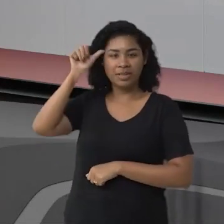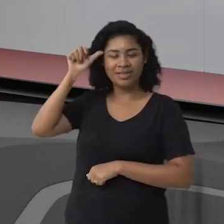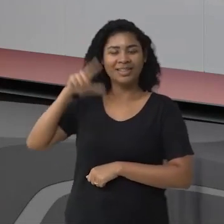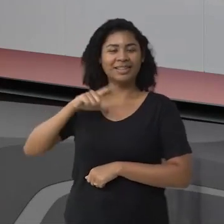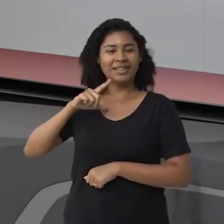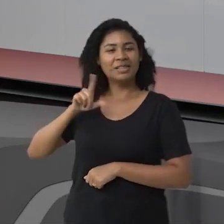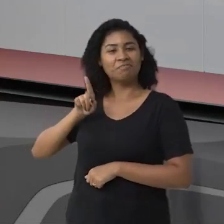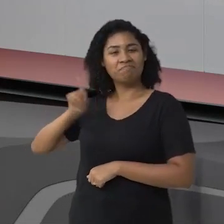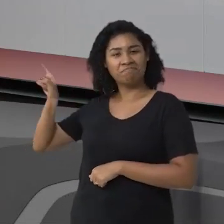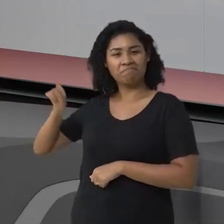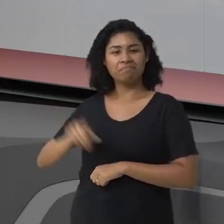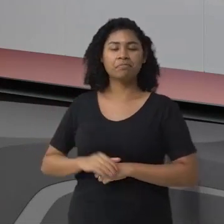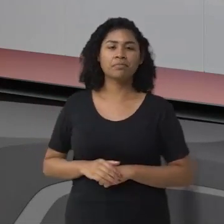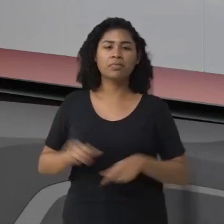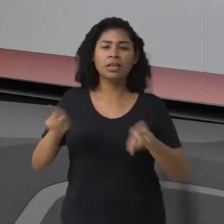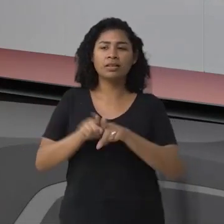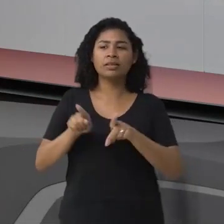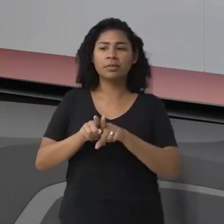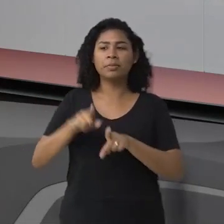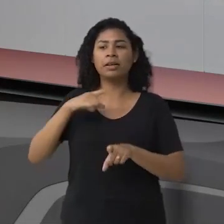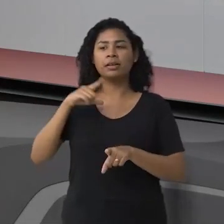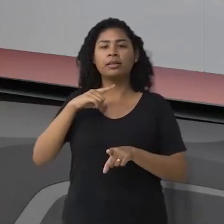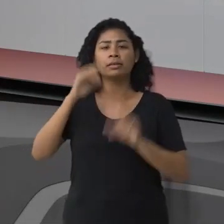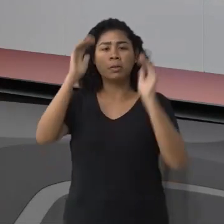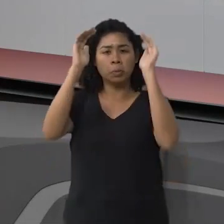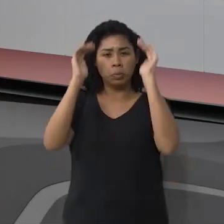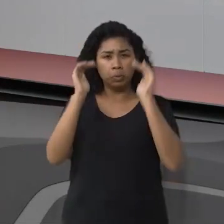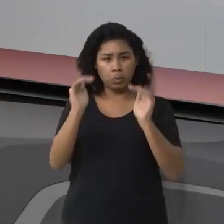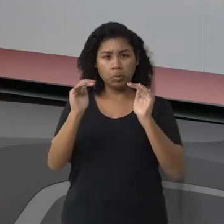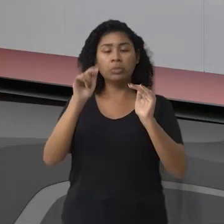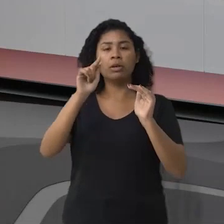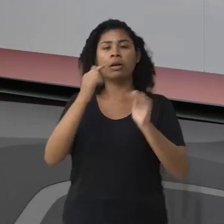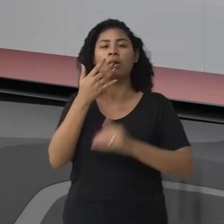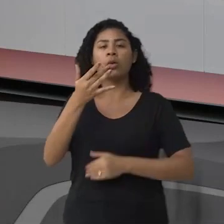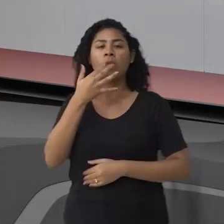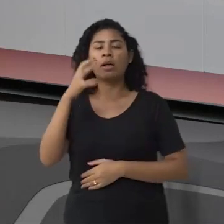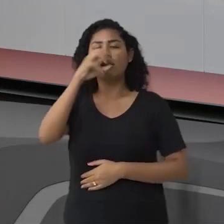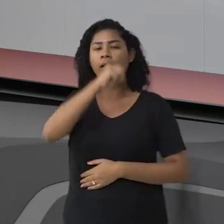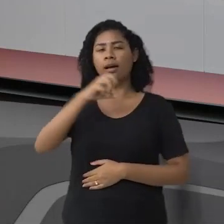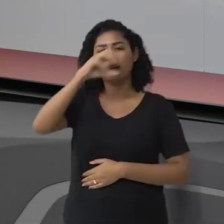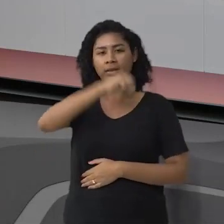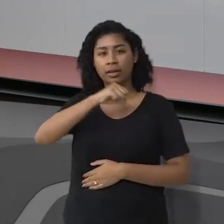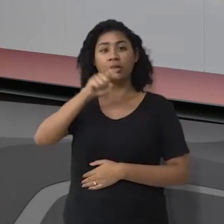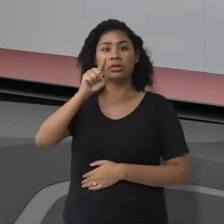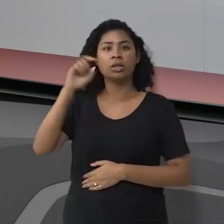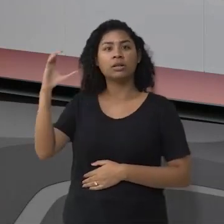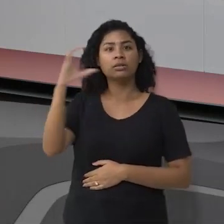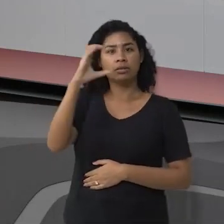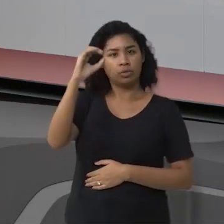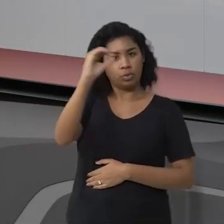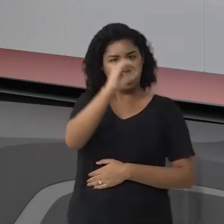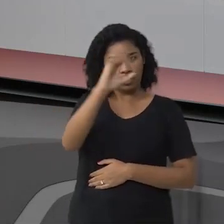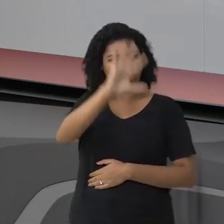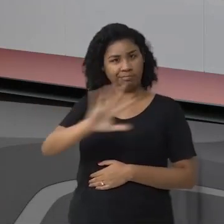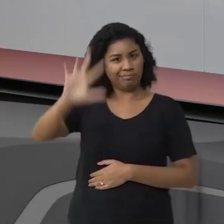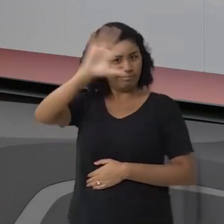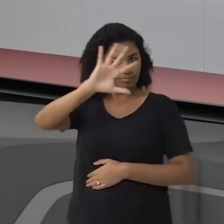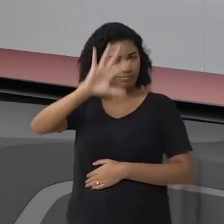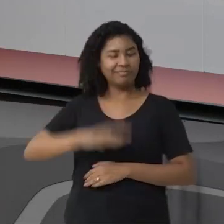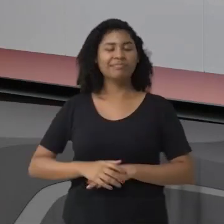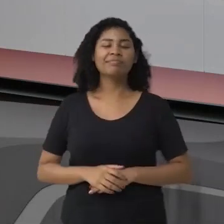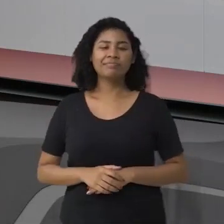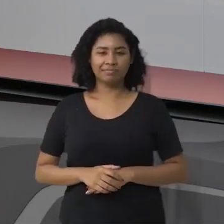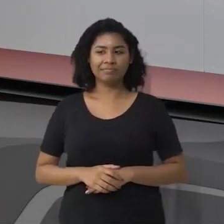certo? Também teremos aqui nessa região, que já pega aqui um laranjinha, vai ser a região centro-oeste.